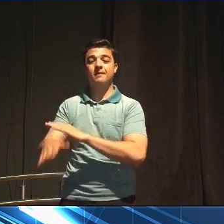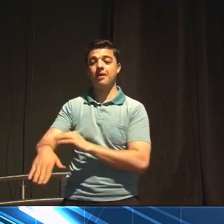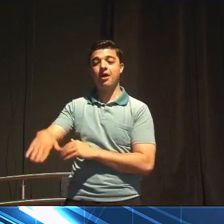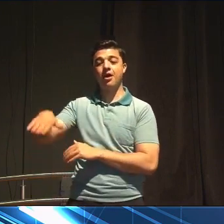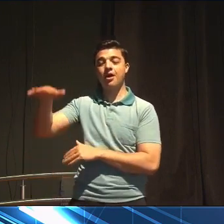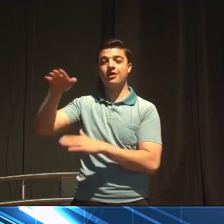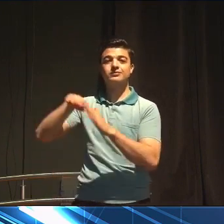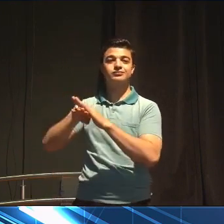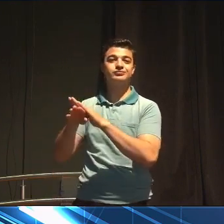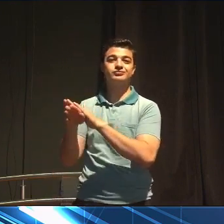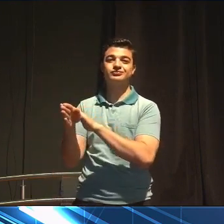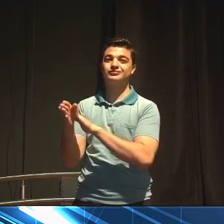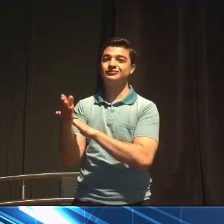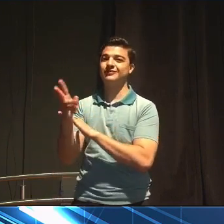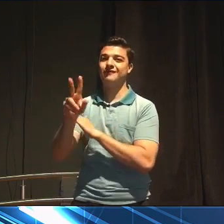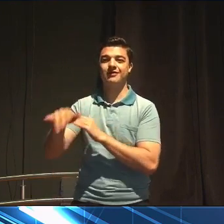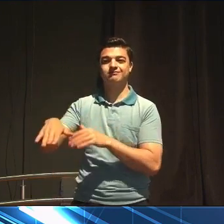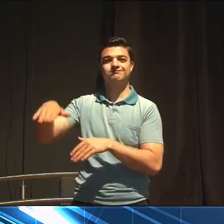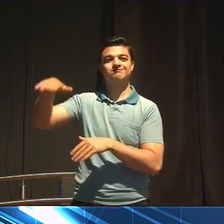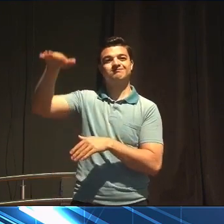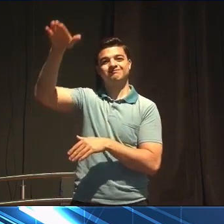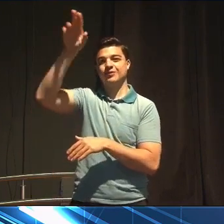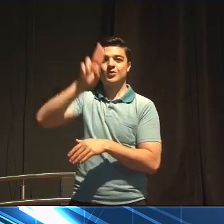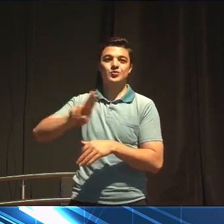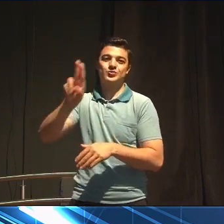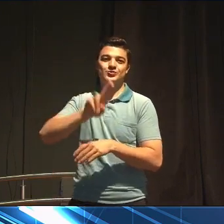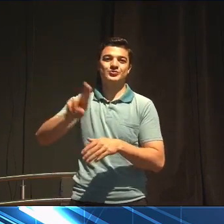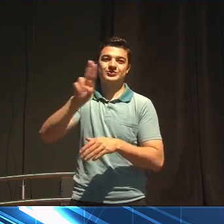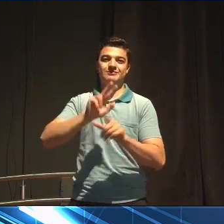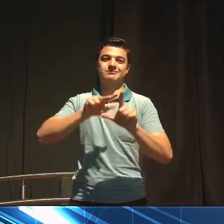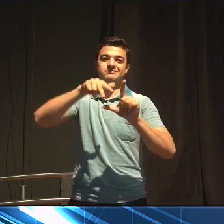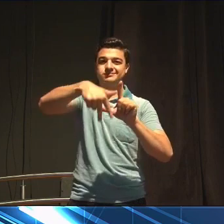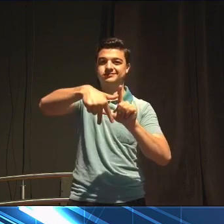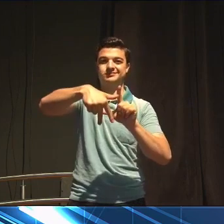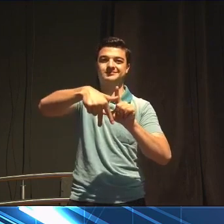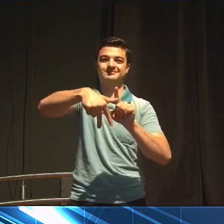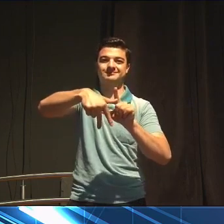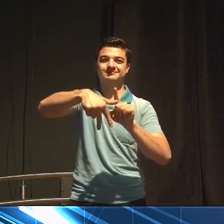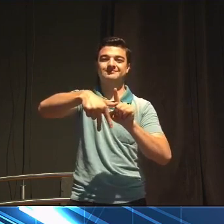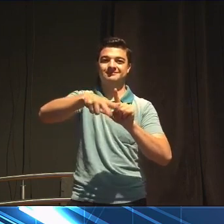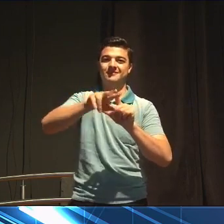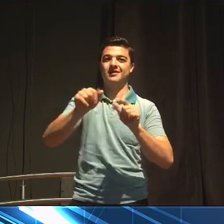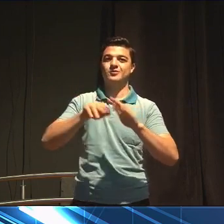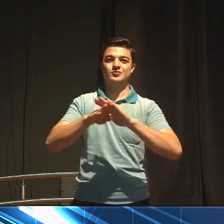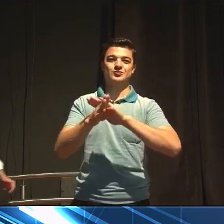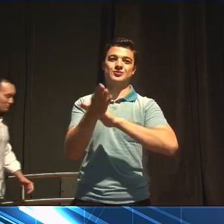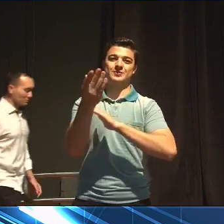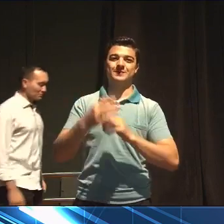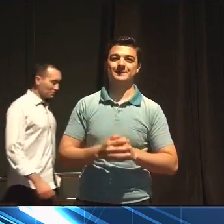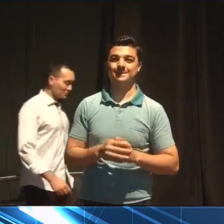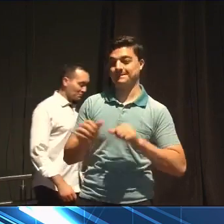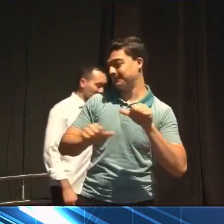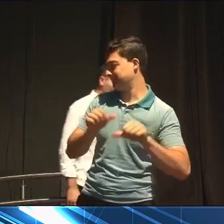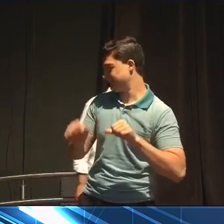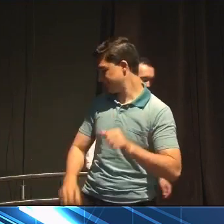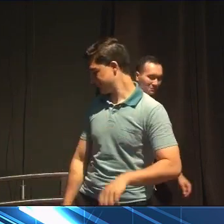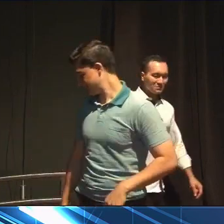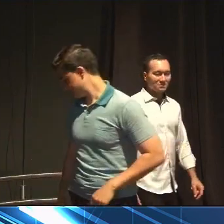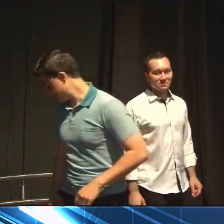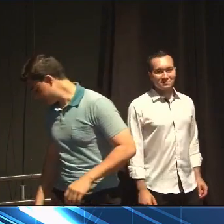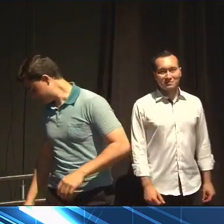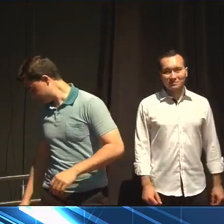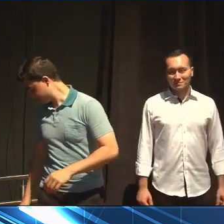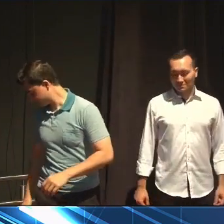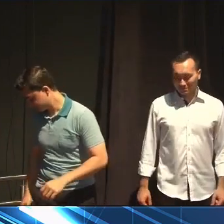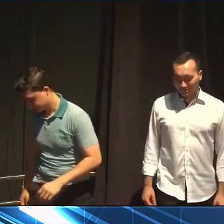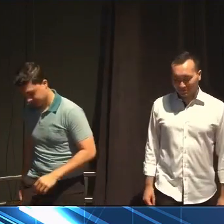são os grandes compradores da indústria. Eles são as pessoas que vão consumir os produtos que toda a indústria está desenvolvendo daqui 10, 20 anos.